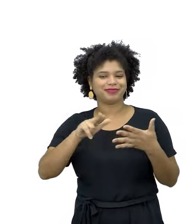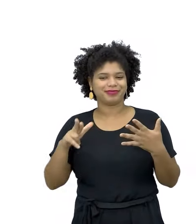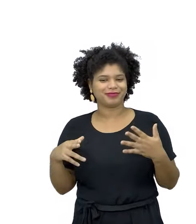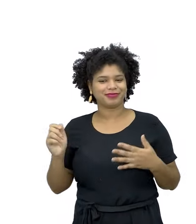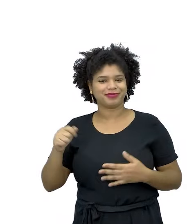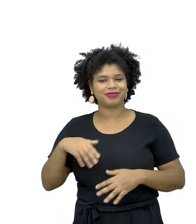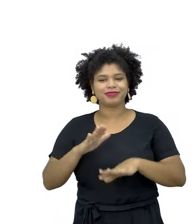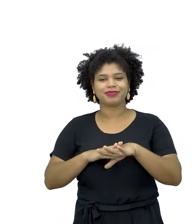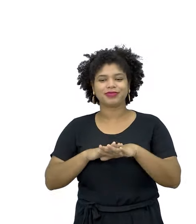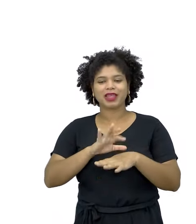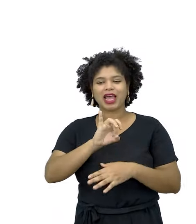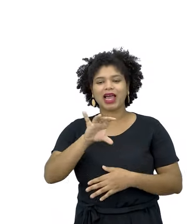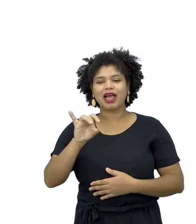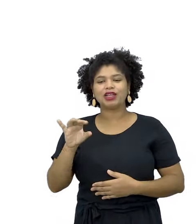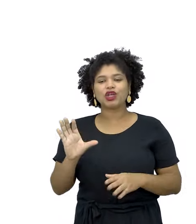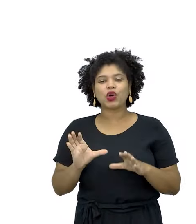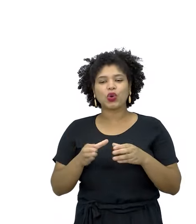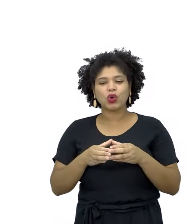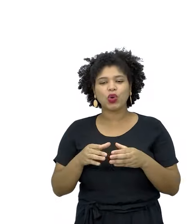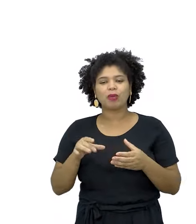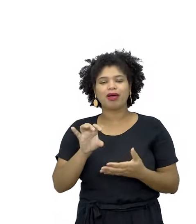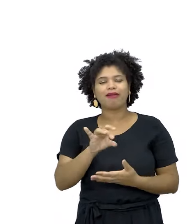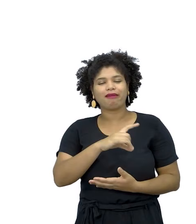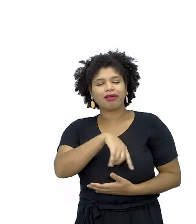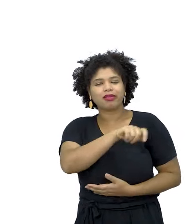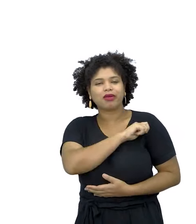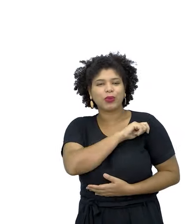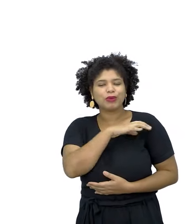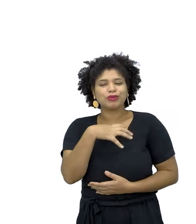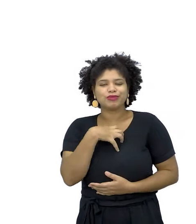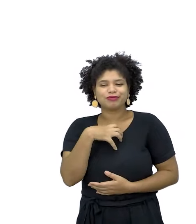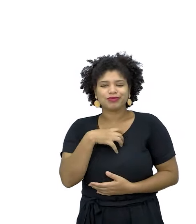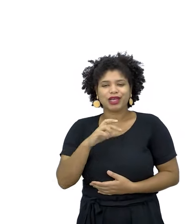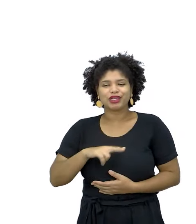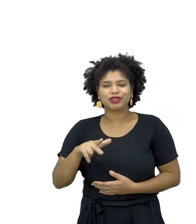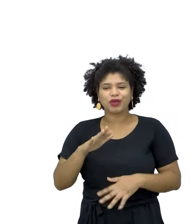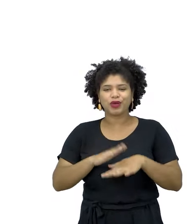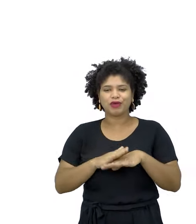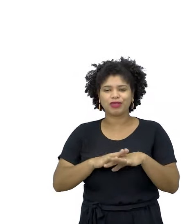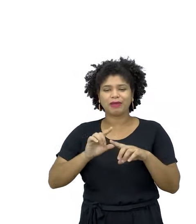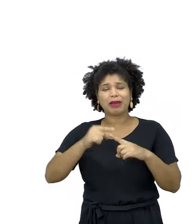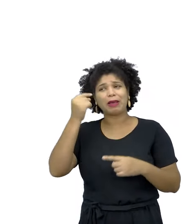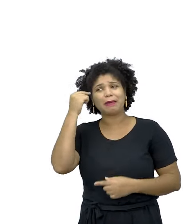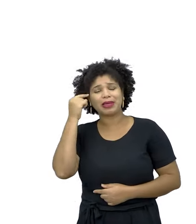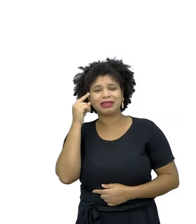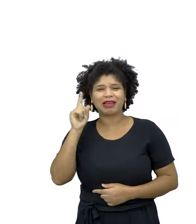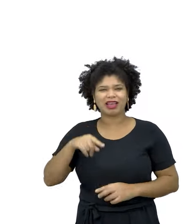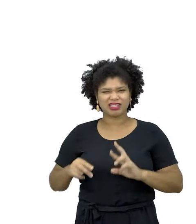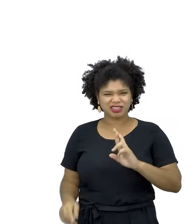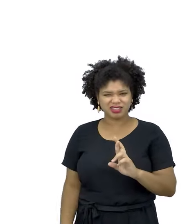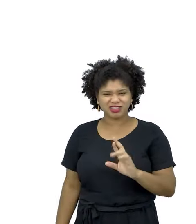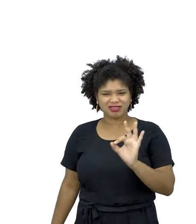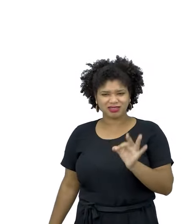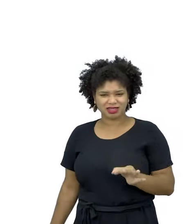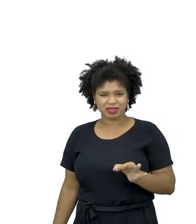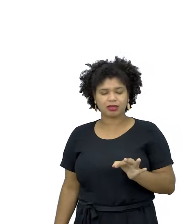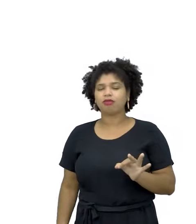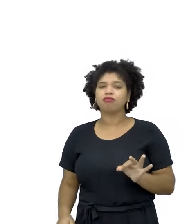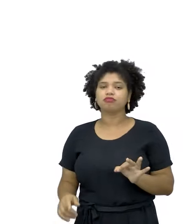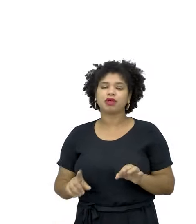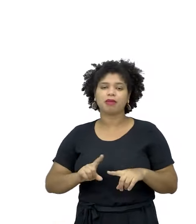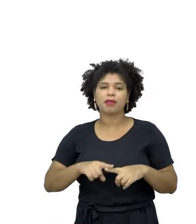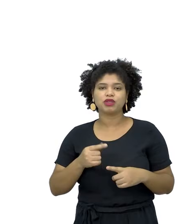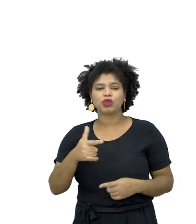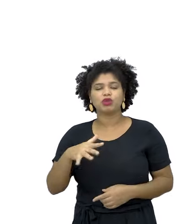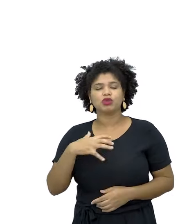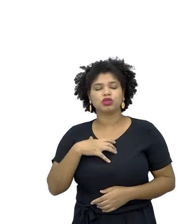interessante que cada grupo, cada aluno exponha a sua forma de pensamento. Nós não estamos falando que é a resolução certa, mas nós estamos falando que é a resolução. Por